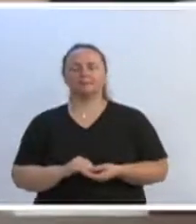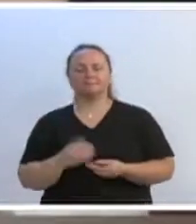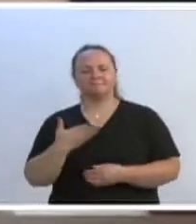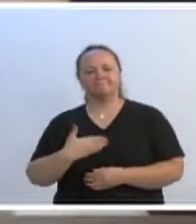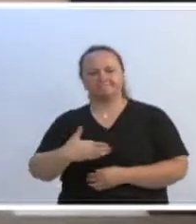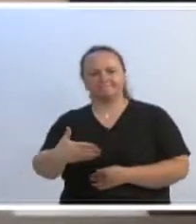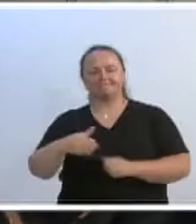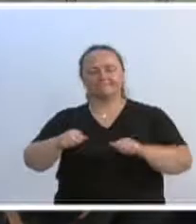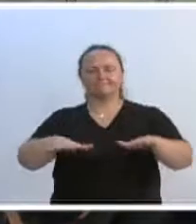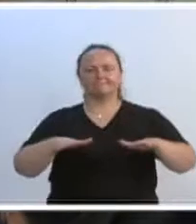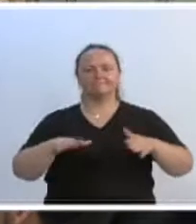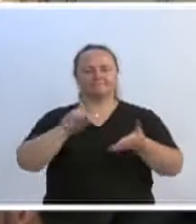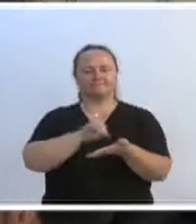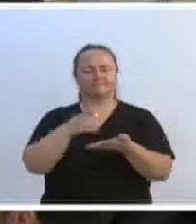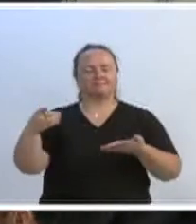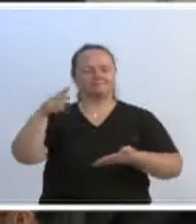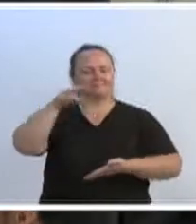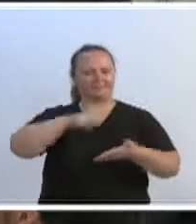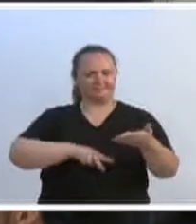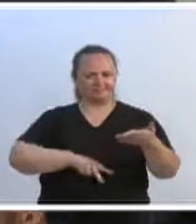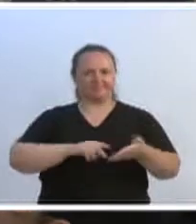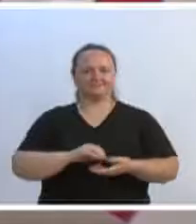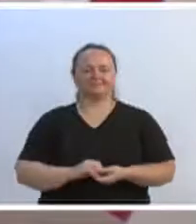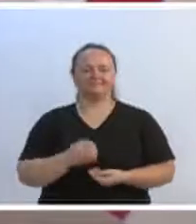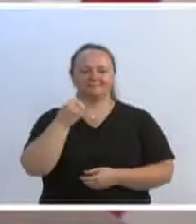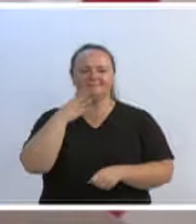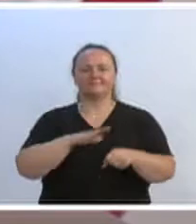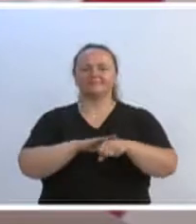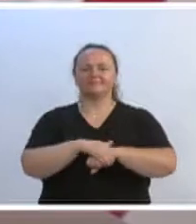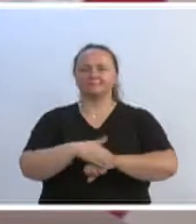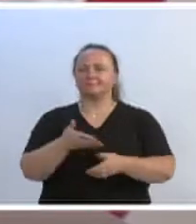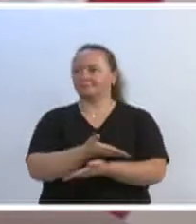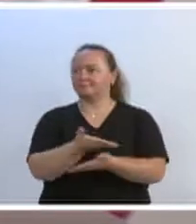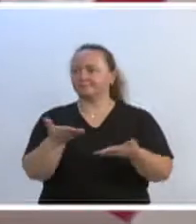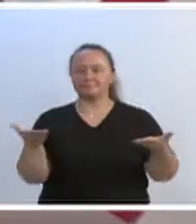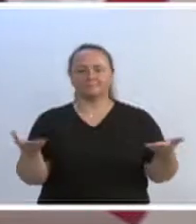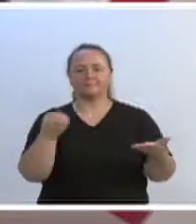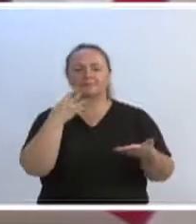mães, gentil, pátria amada, Brasil.